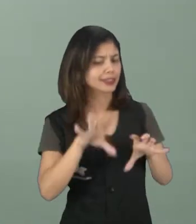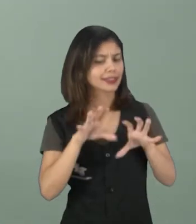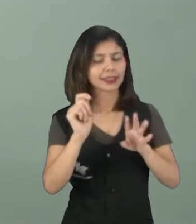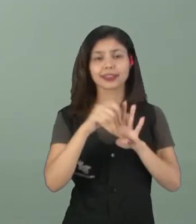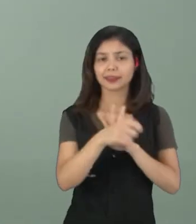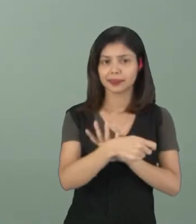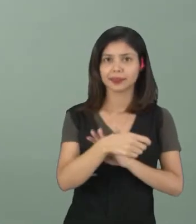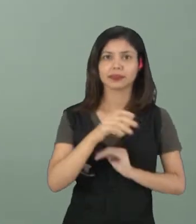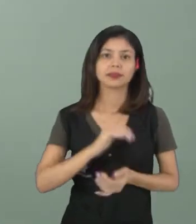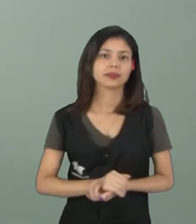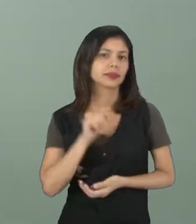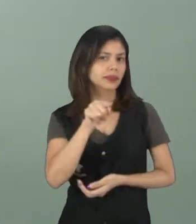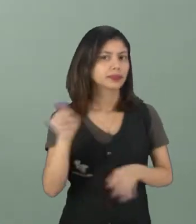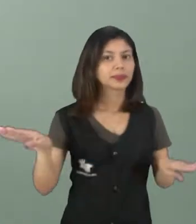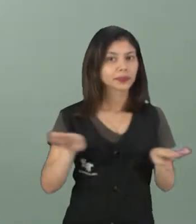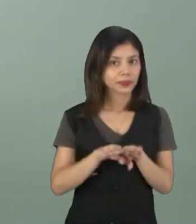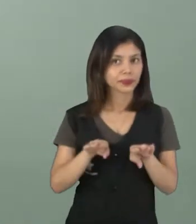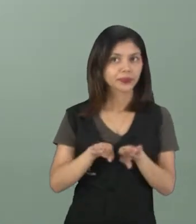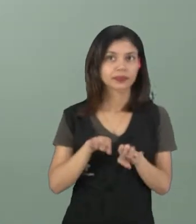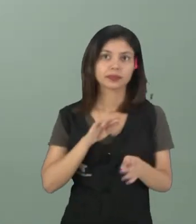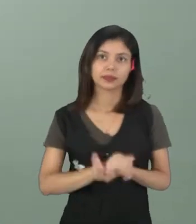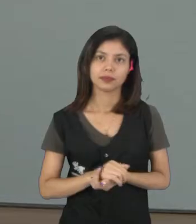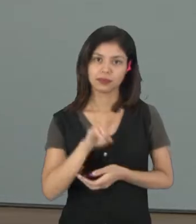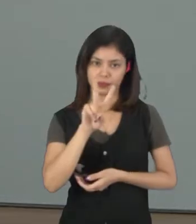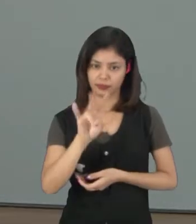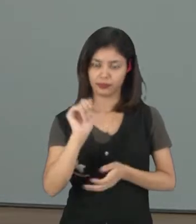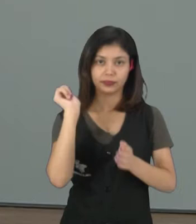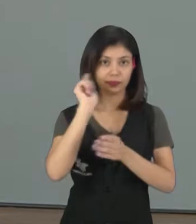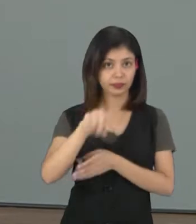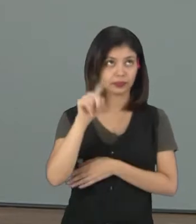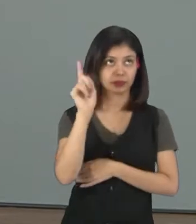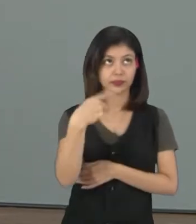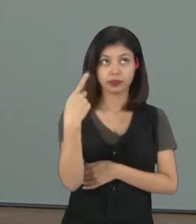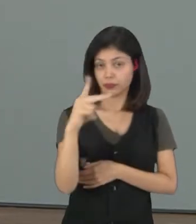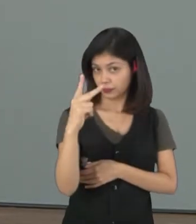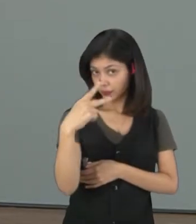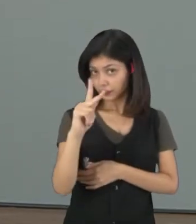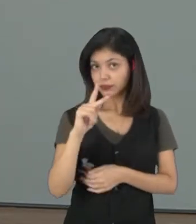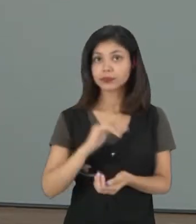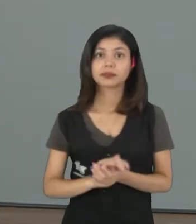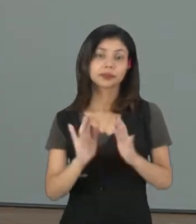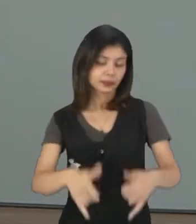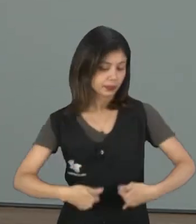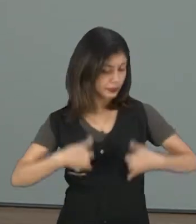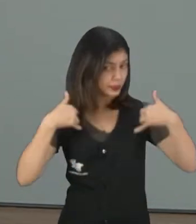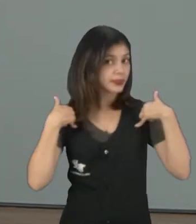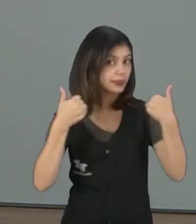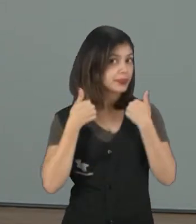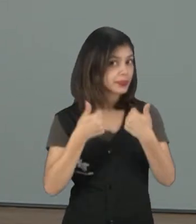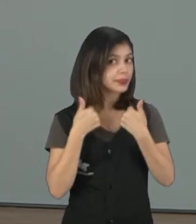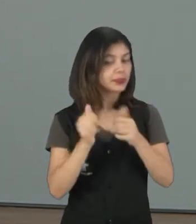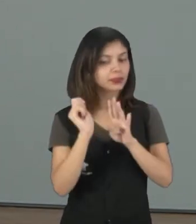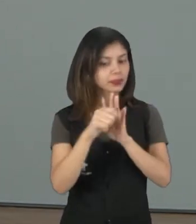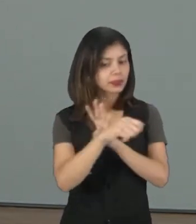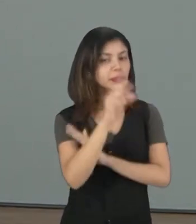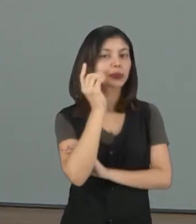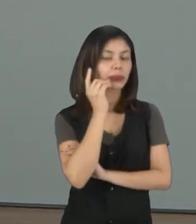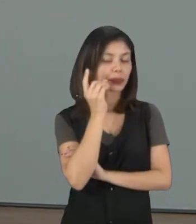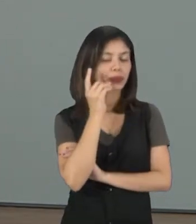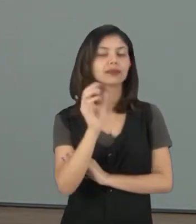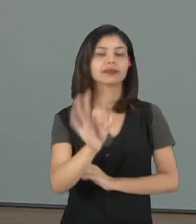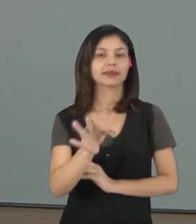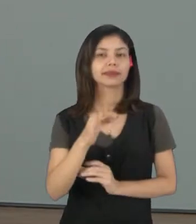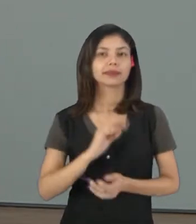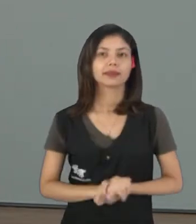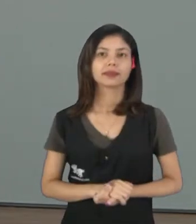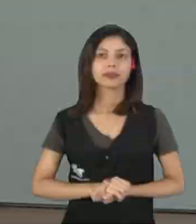nesse dia nesse mês e você também vai marcar a data do seu aniversário vai olhar o mês o dia